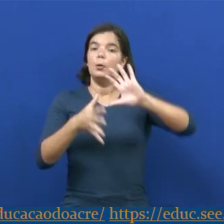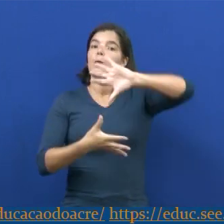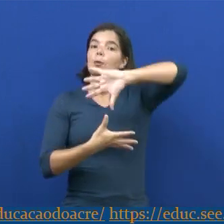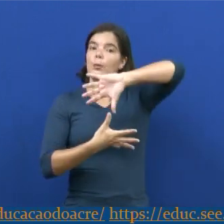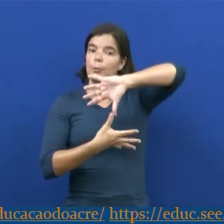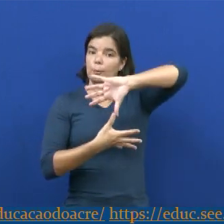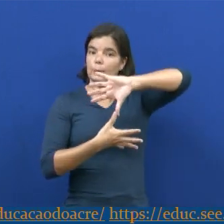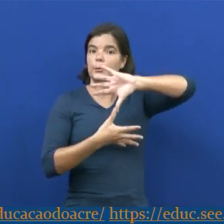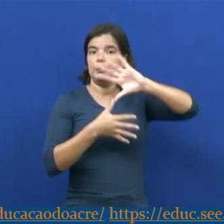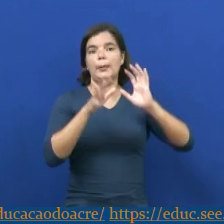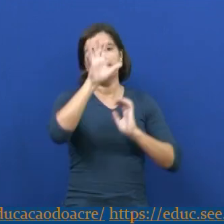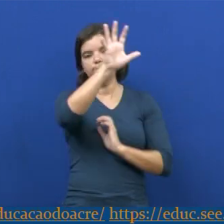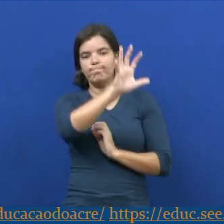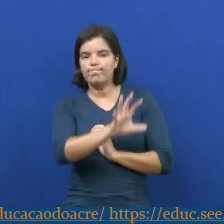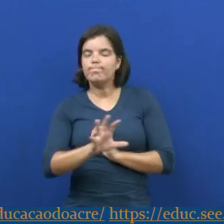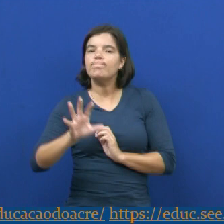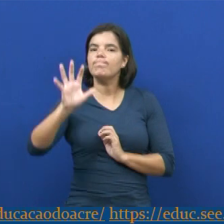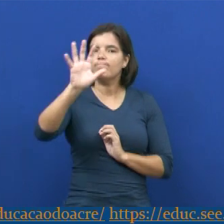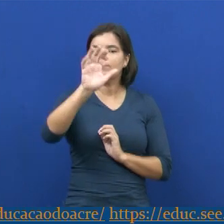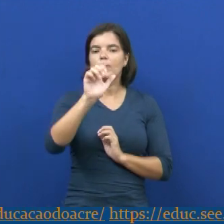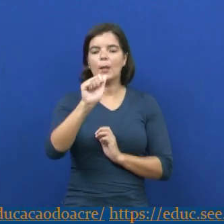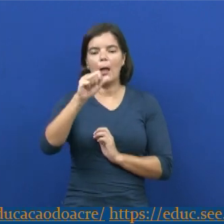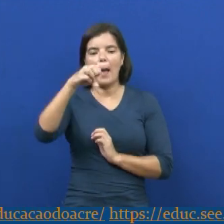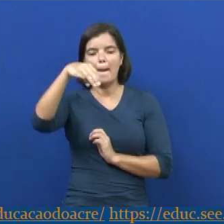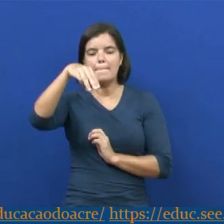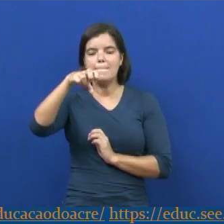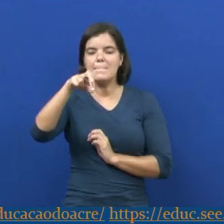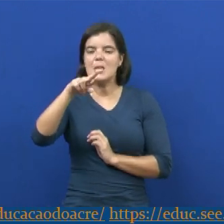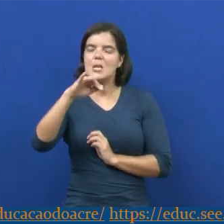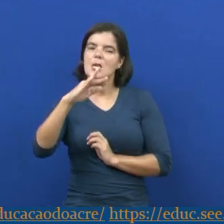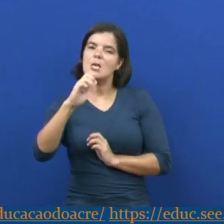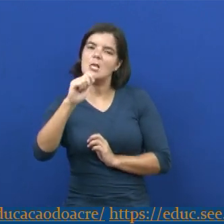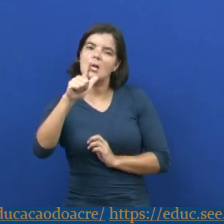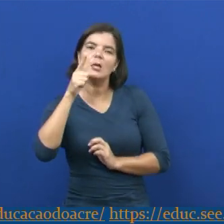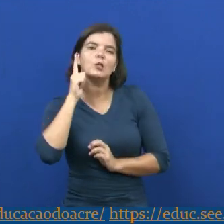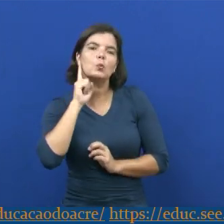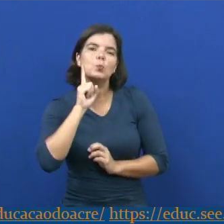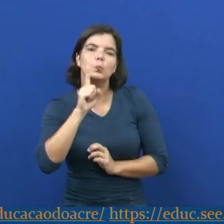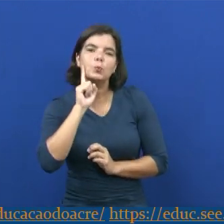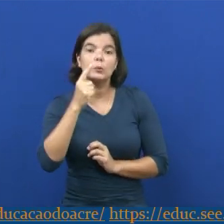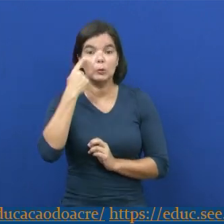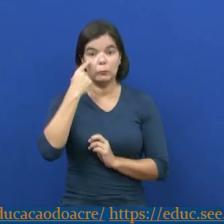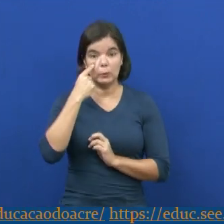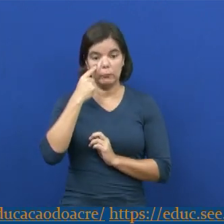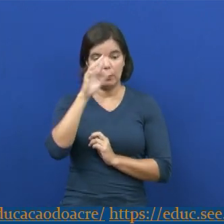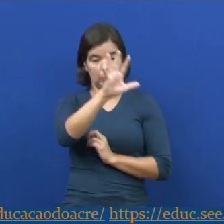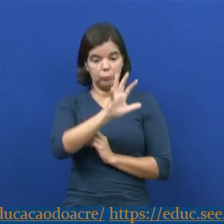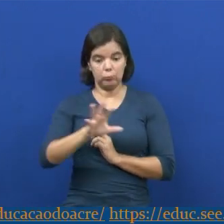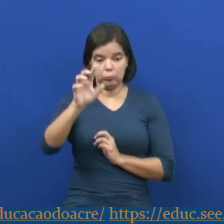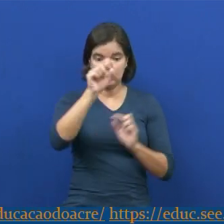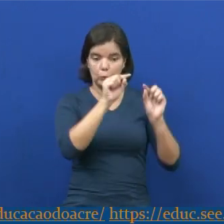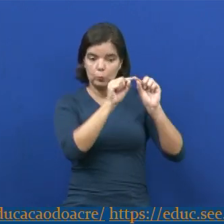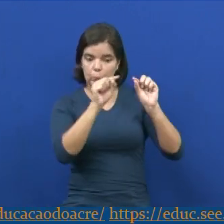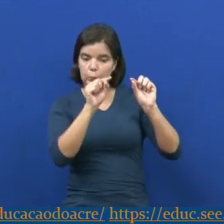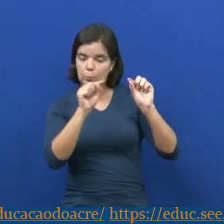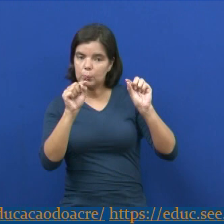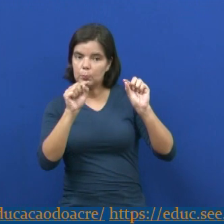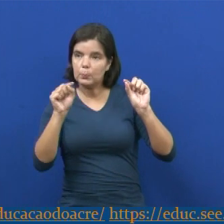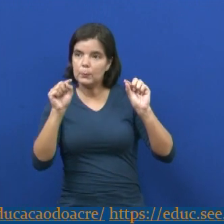quê? Americano, né? Se vocês observarem os tracinhos aí no mapa, né? Esses